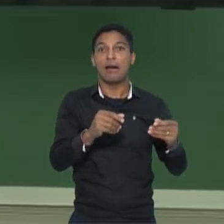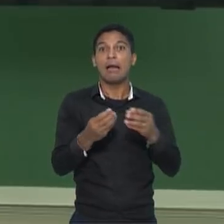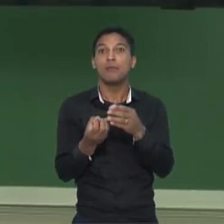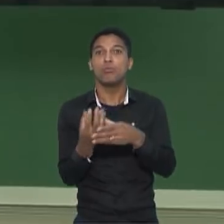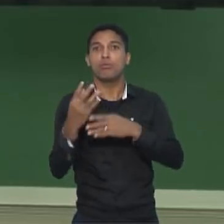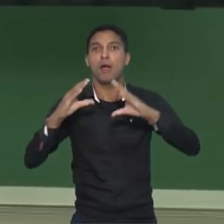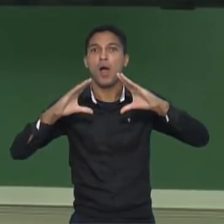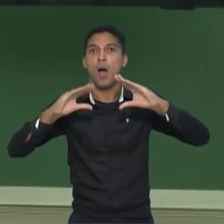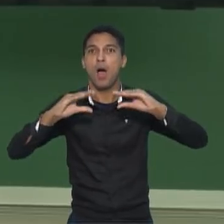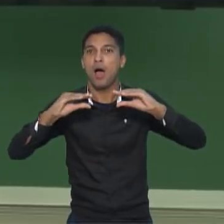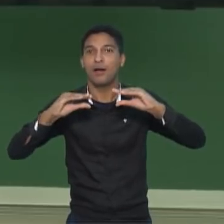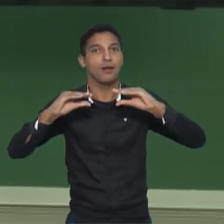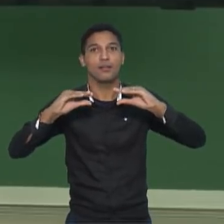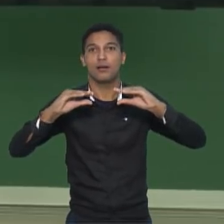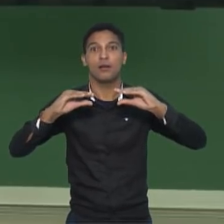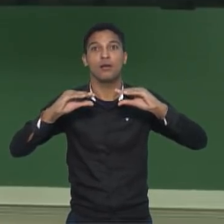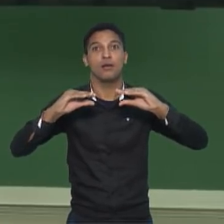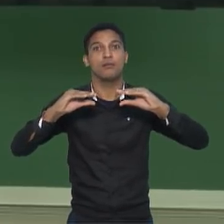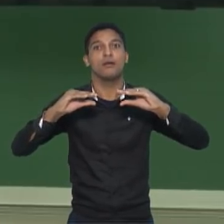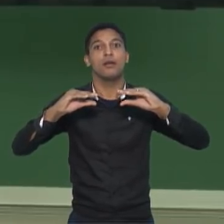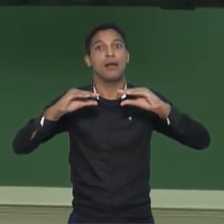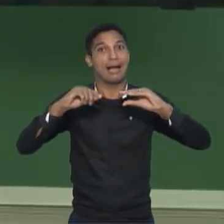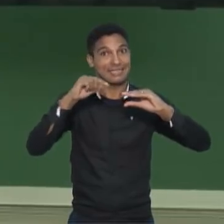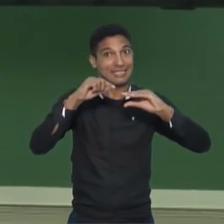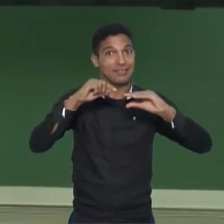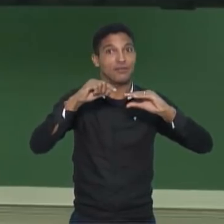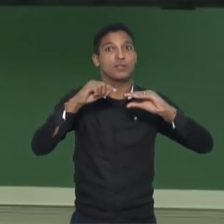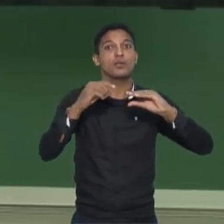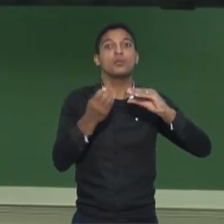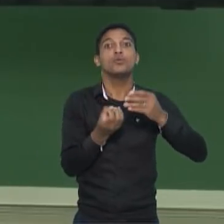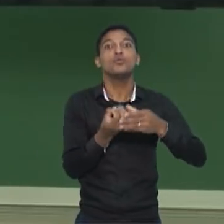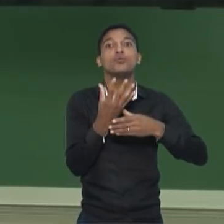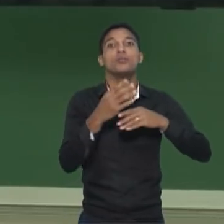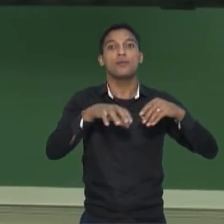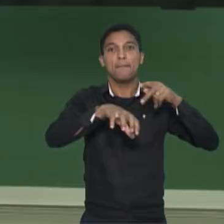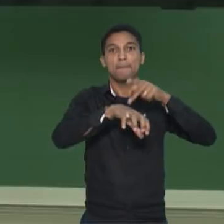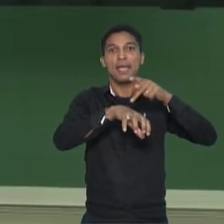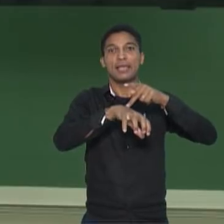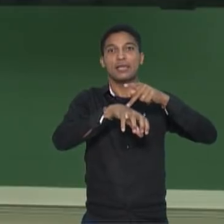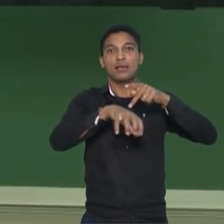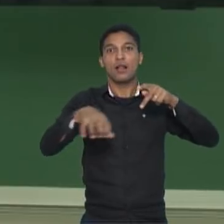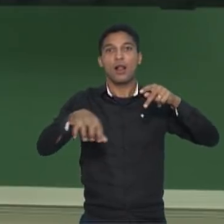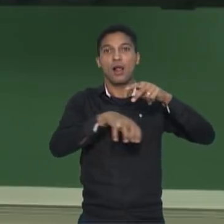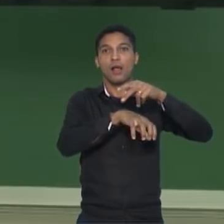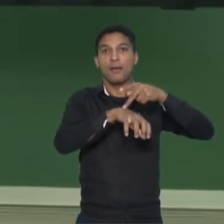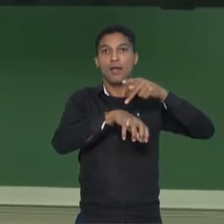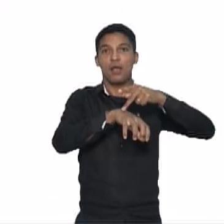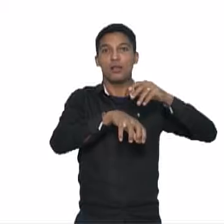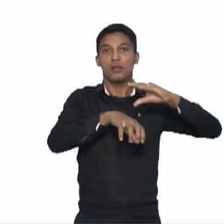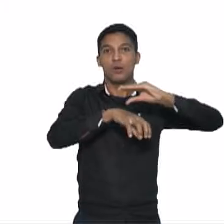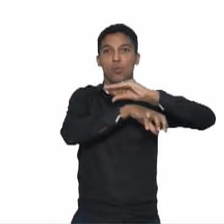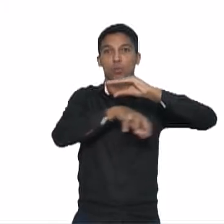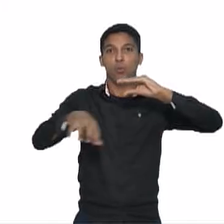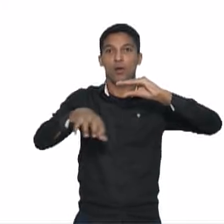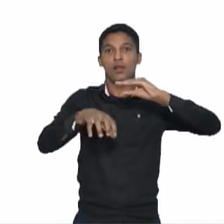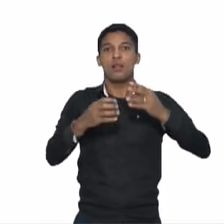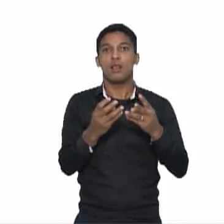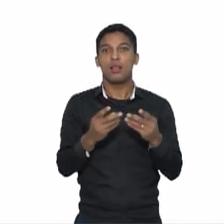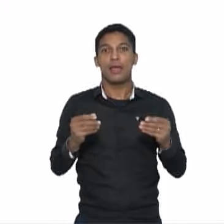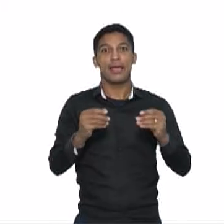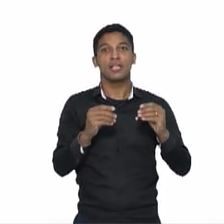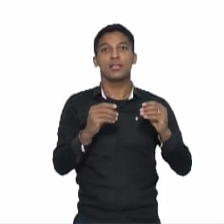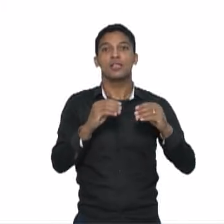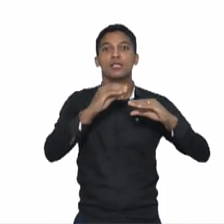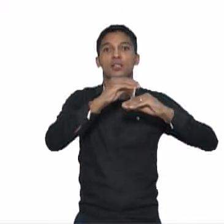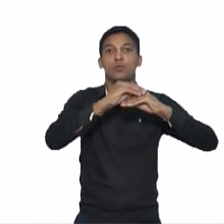ser formado o solo. Na opção B, diz que não possui a relação